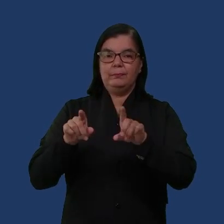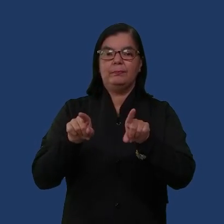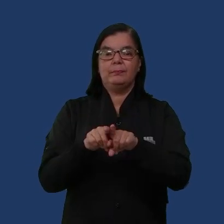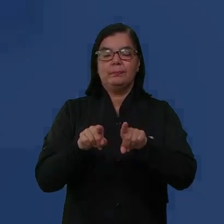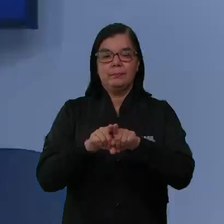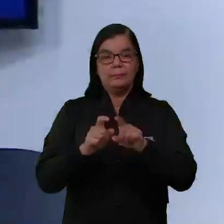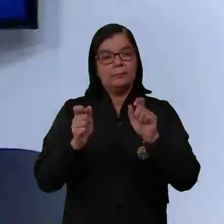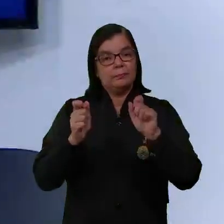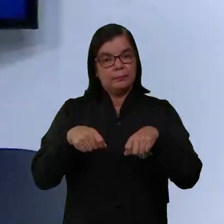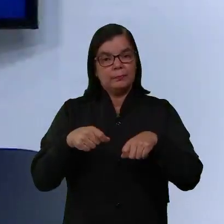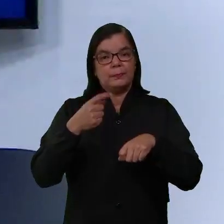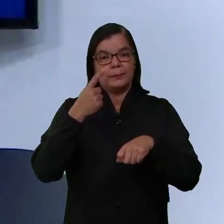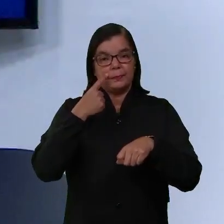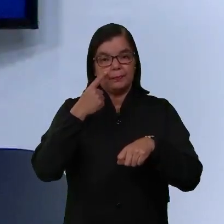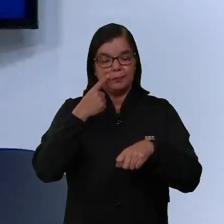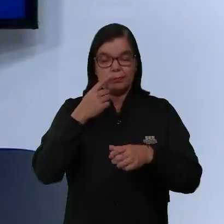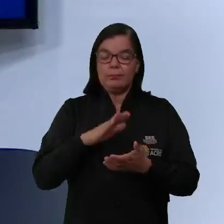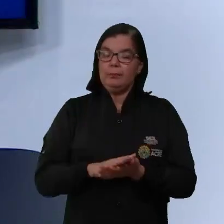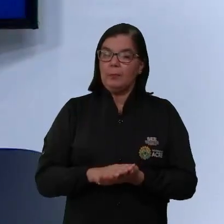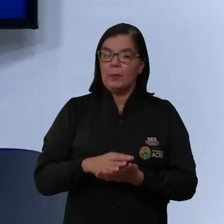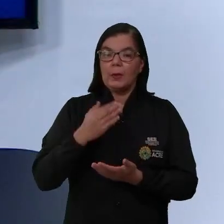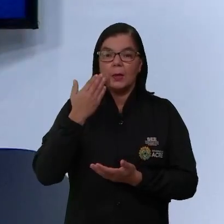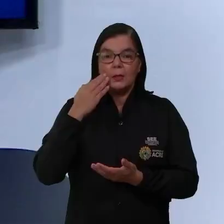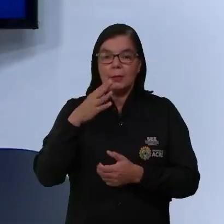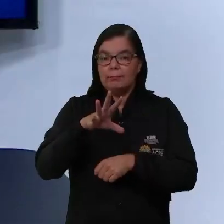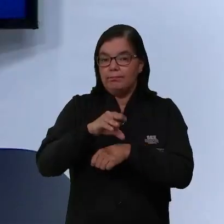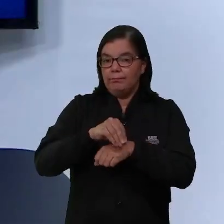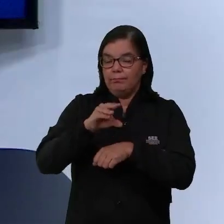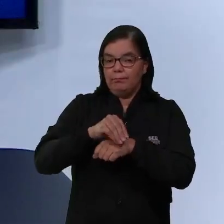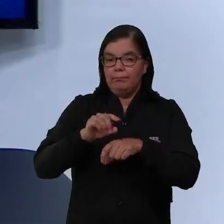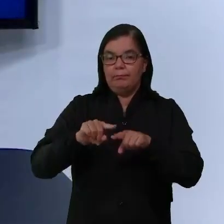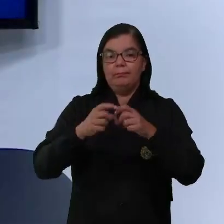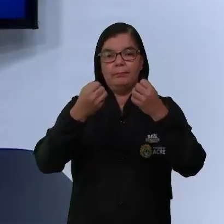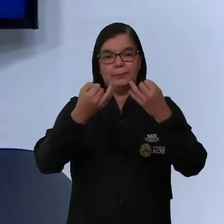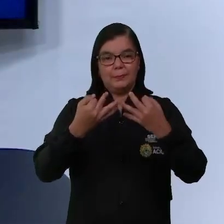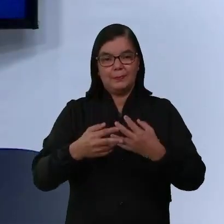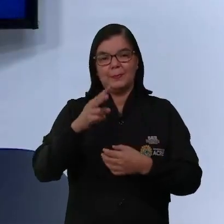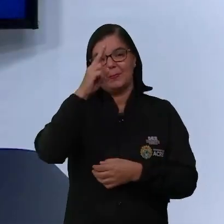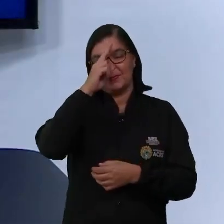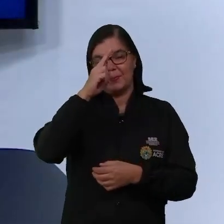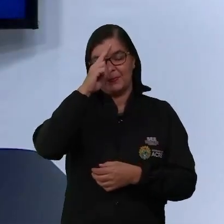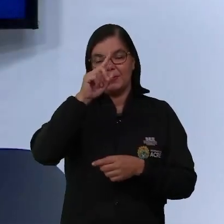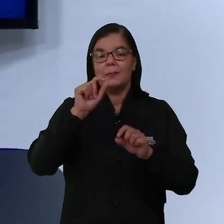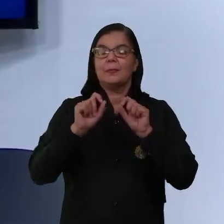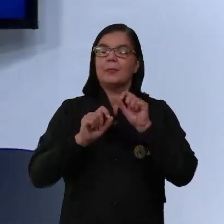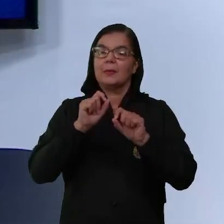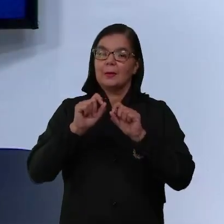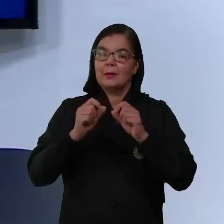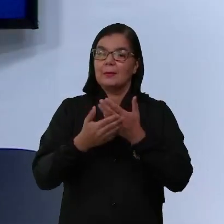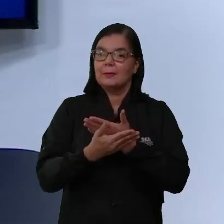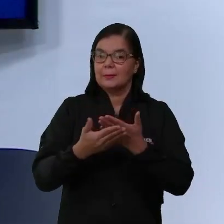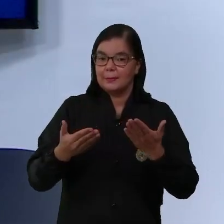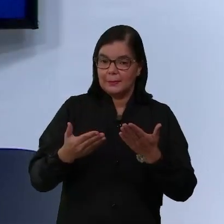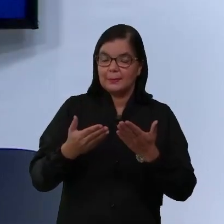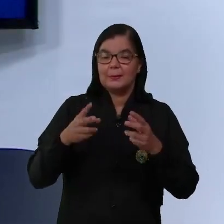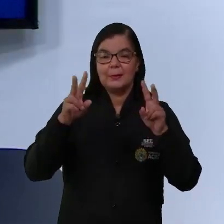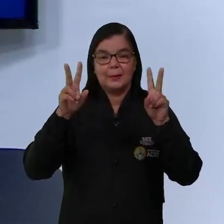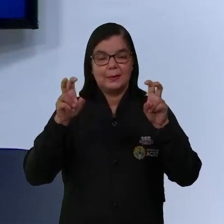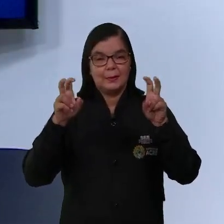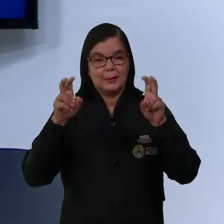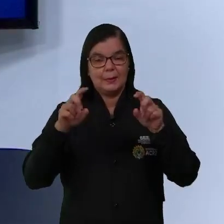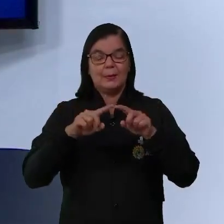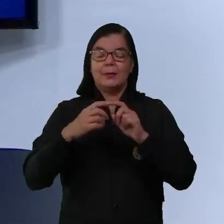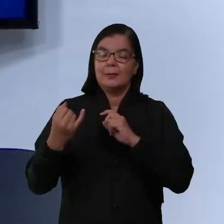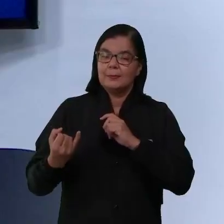gente poder se fundamentar e contar a nossa história, trazer aqui para você temas que